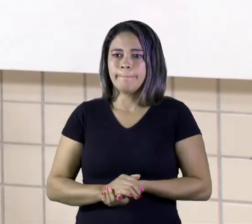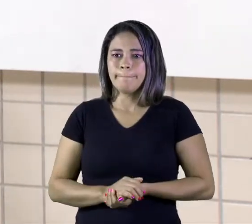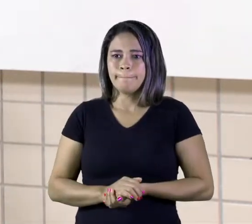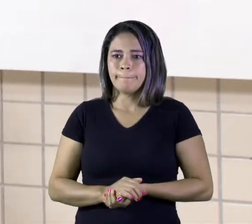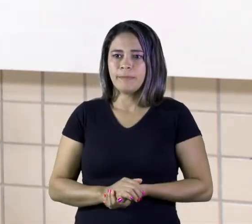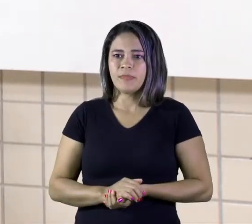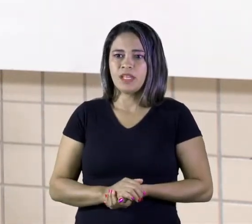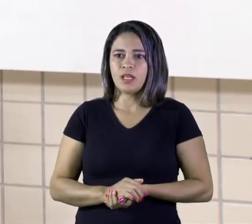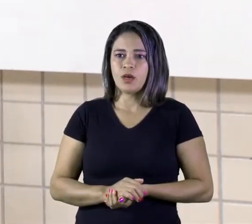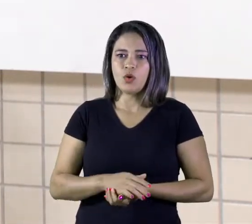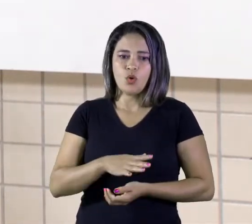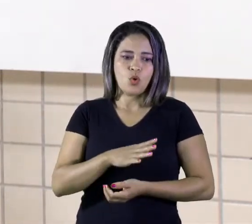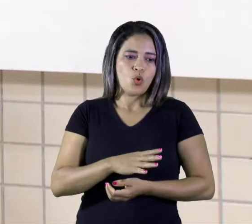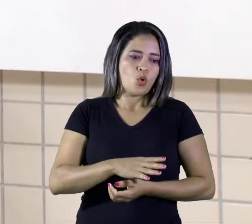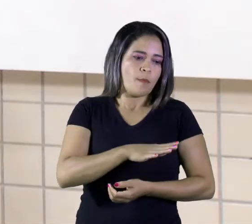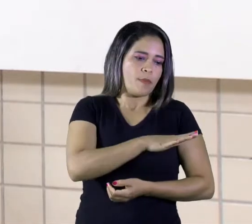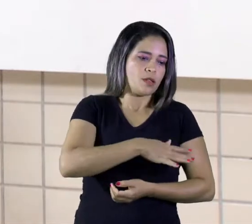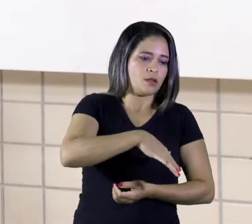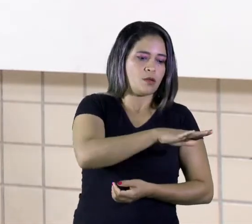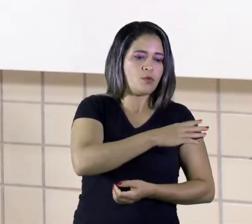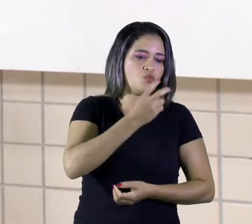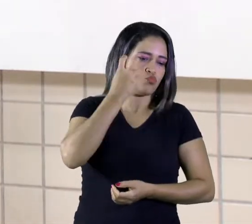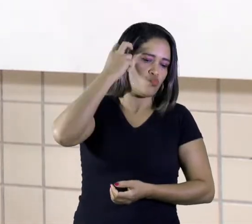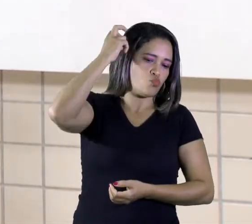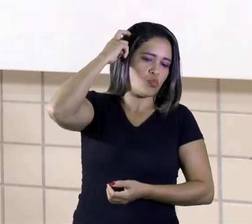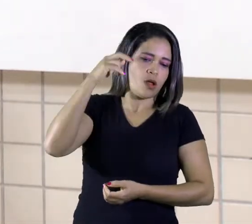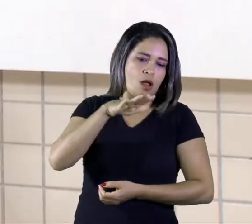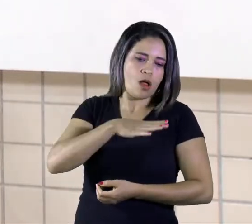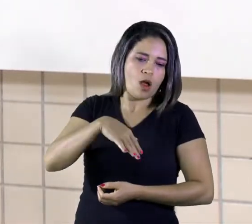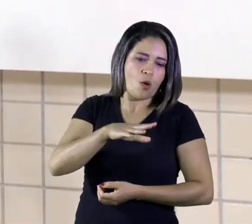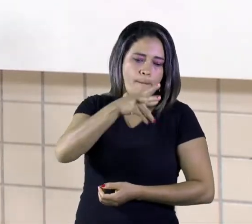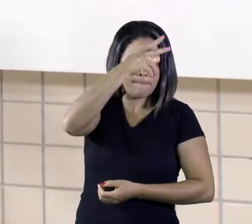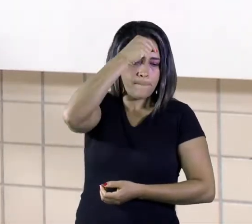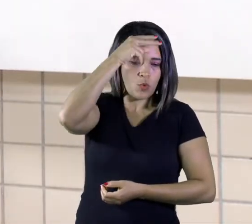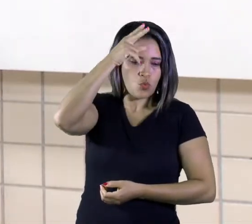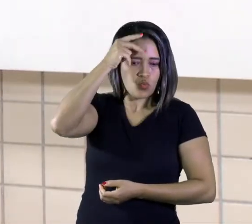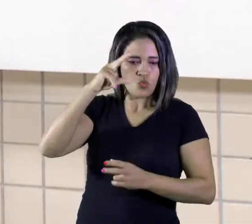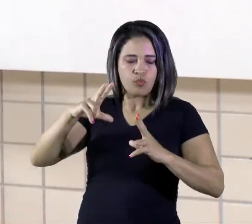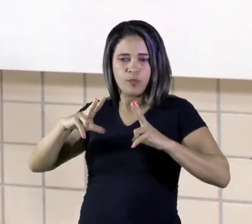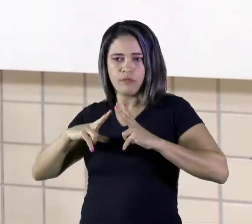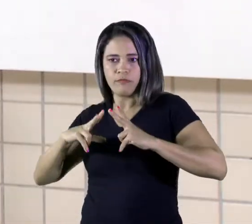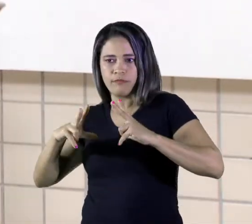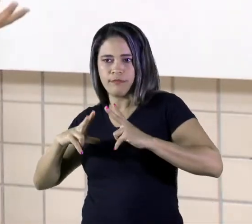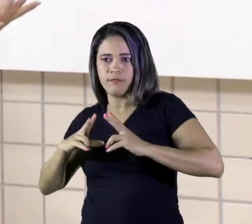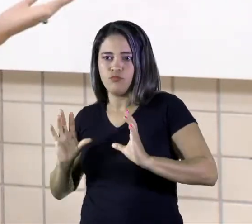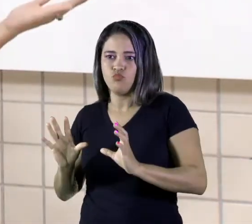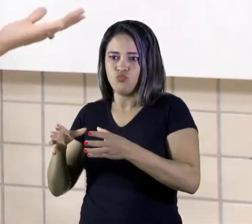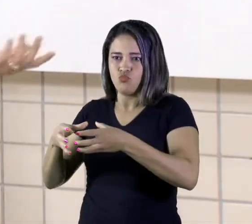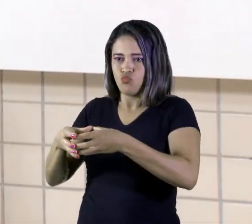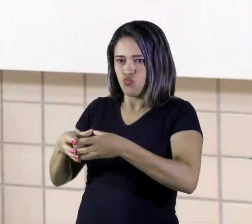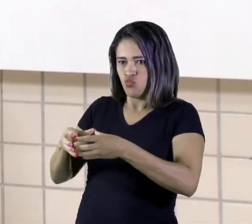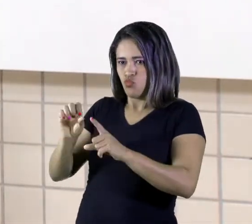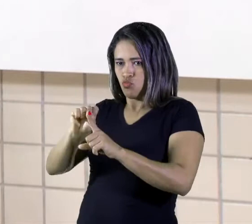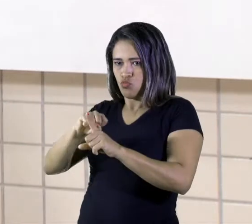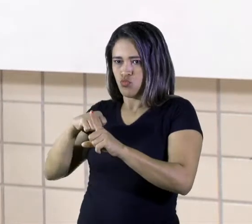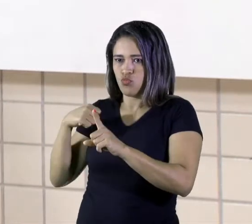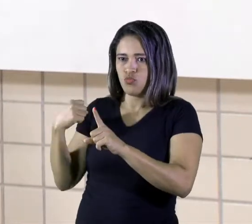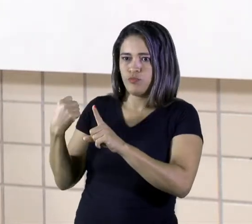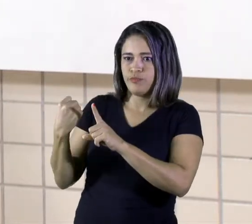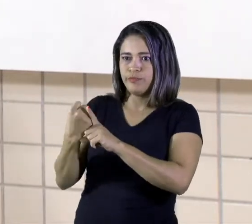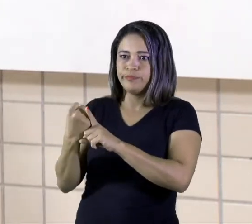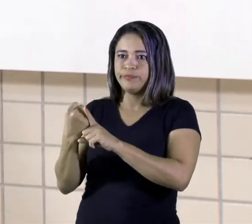patrimônio cultural, patrimônio público, privado. A gente trabalhou com grupos sociais que formam a